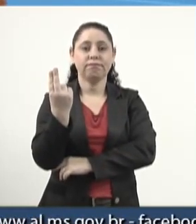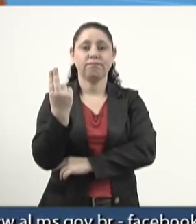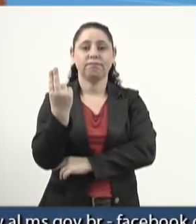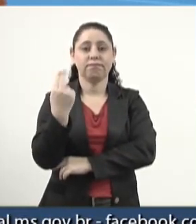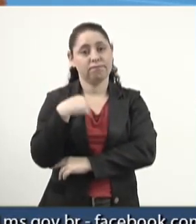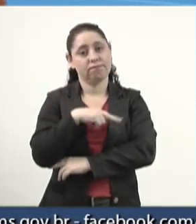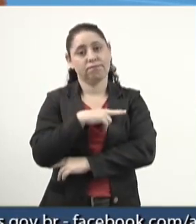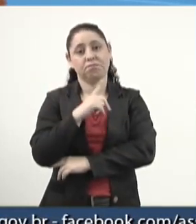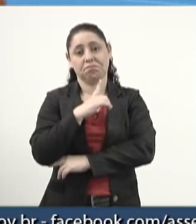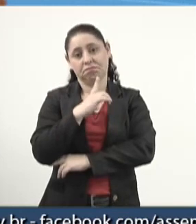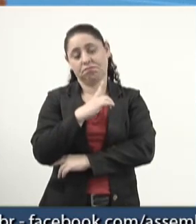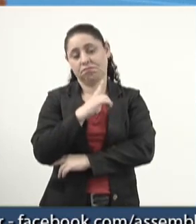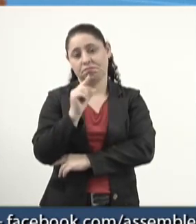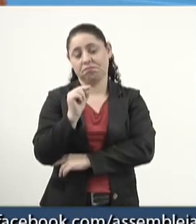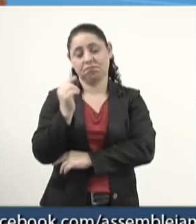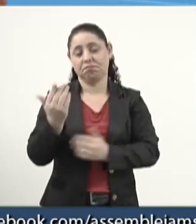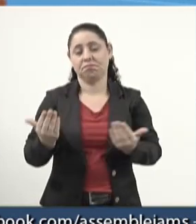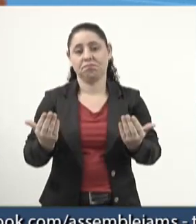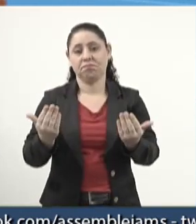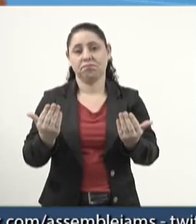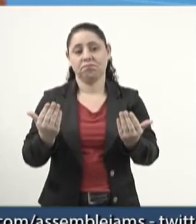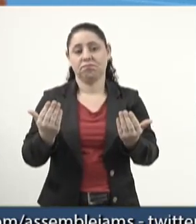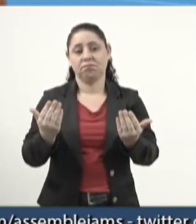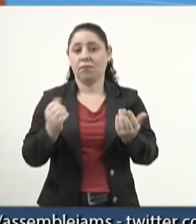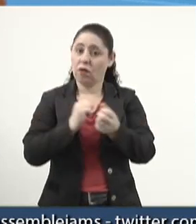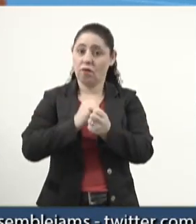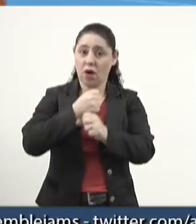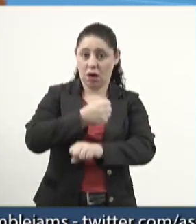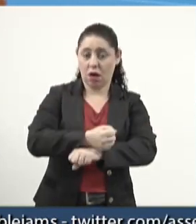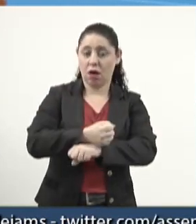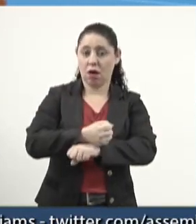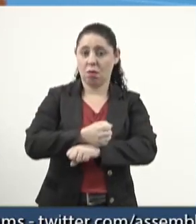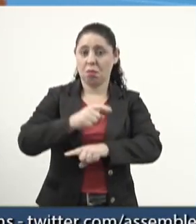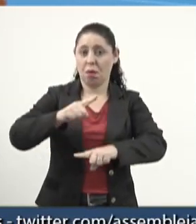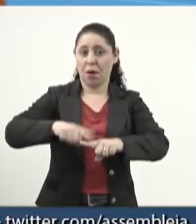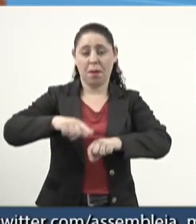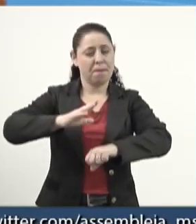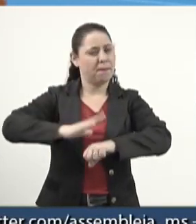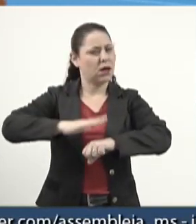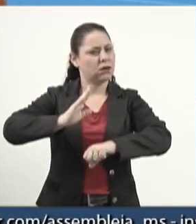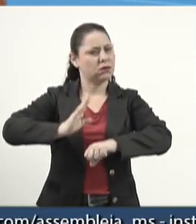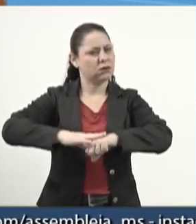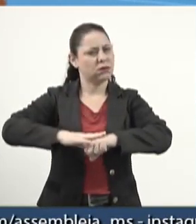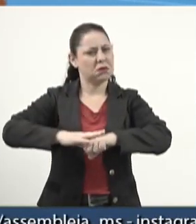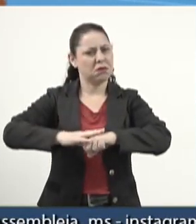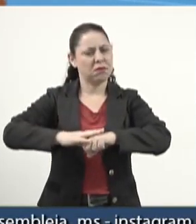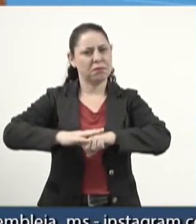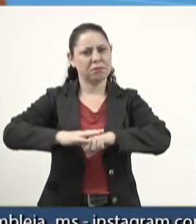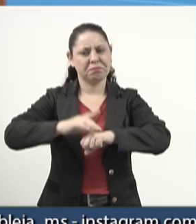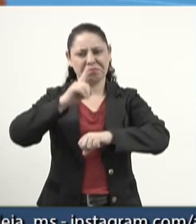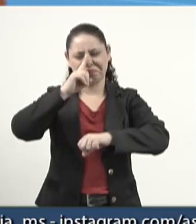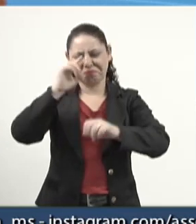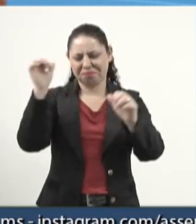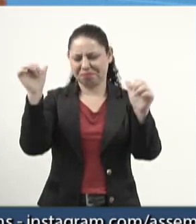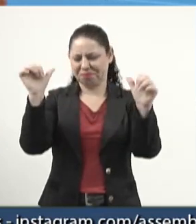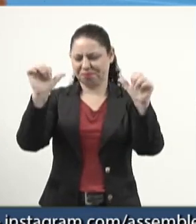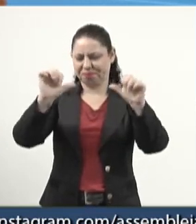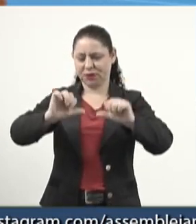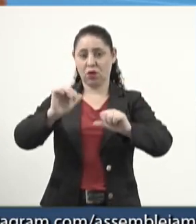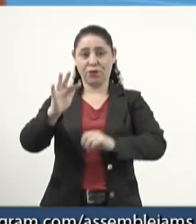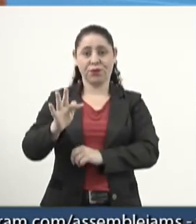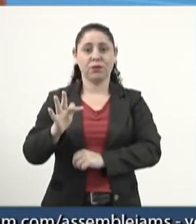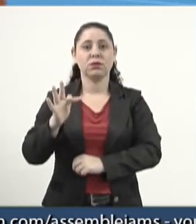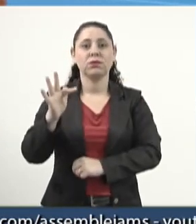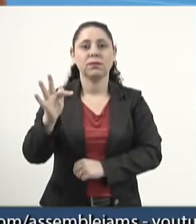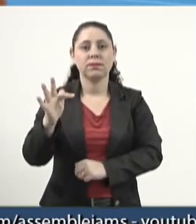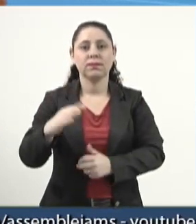a gente tem que enfrentar situações ainda mais desastrosas pela frente.